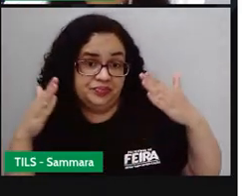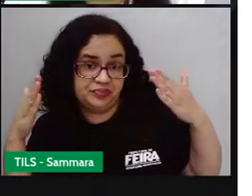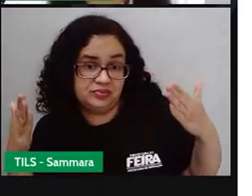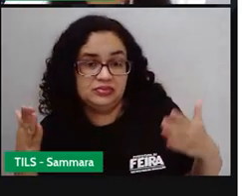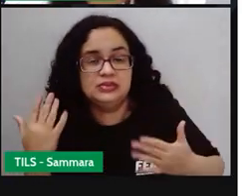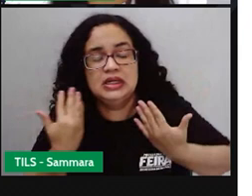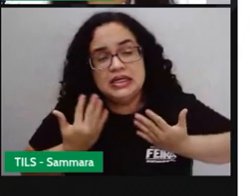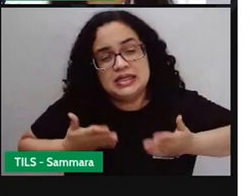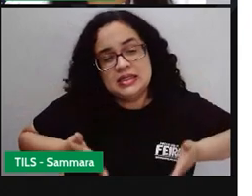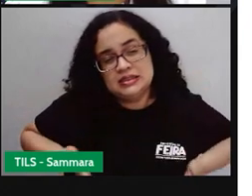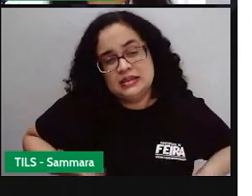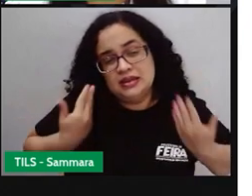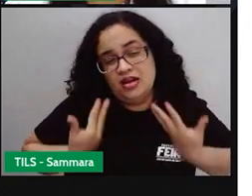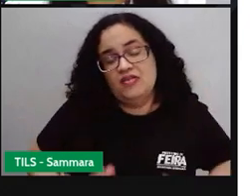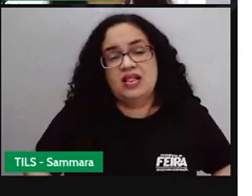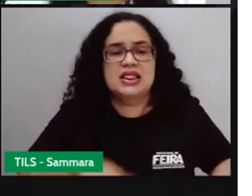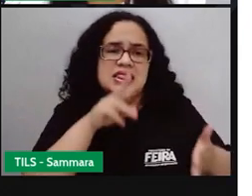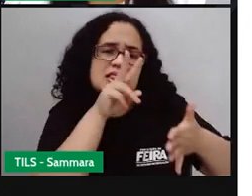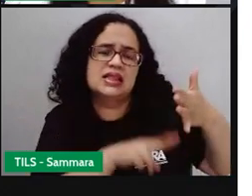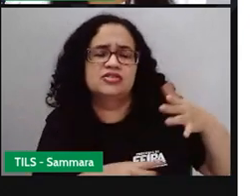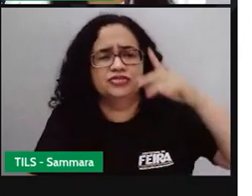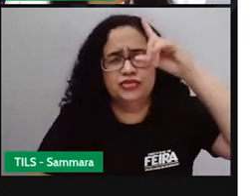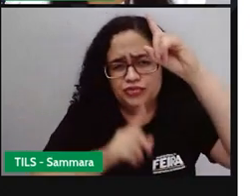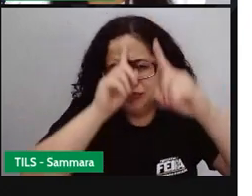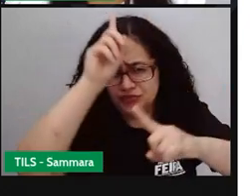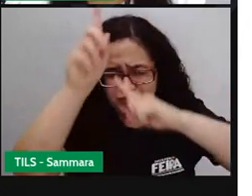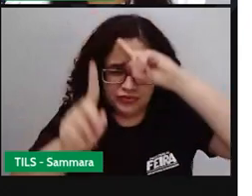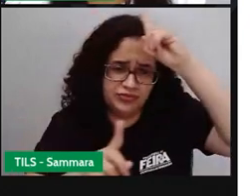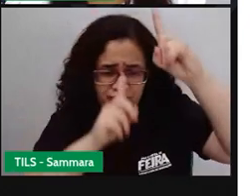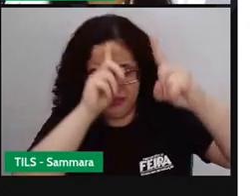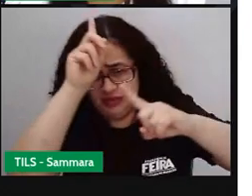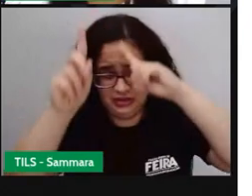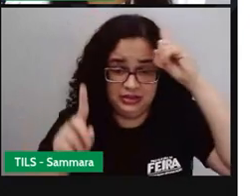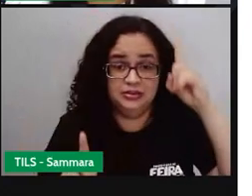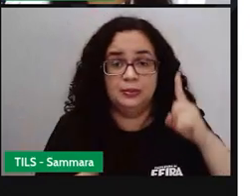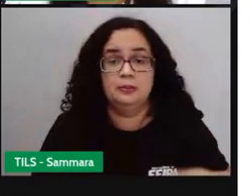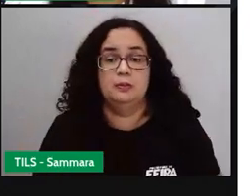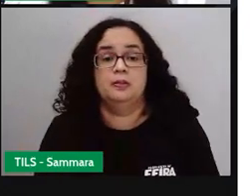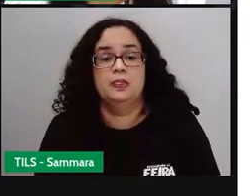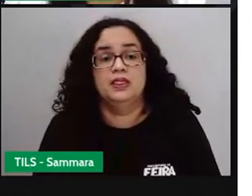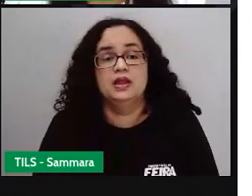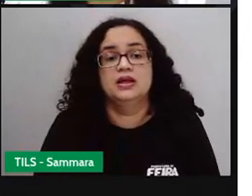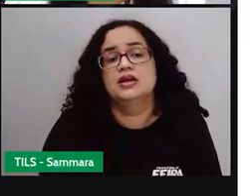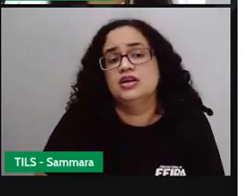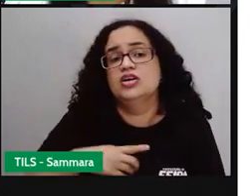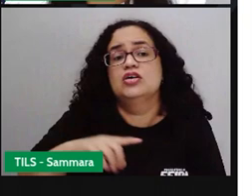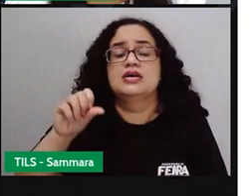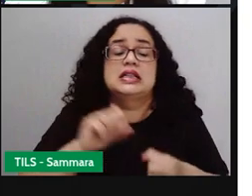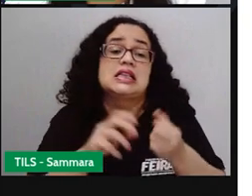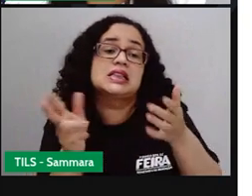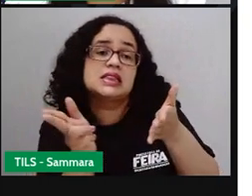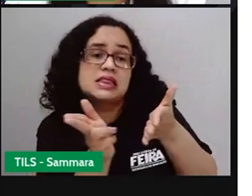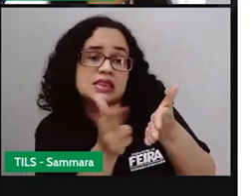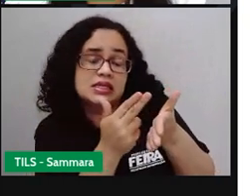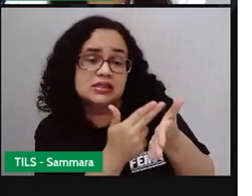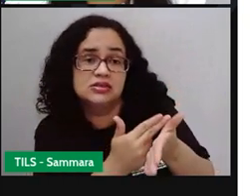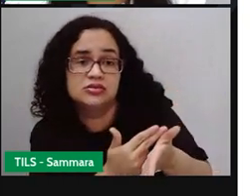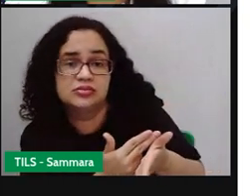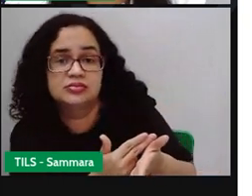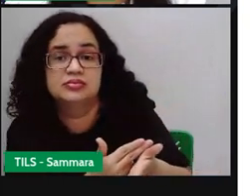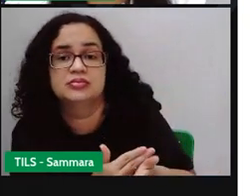eu cansava de ler e ficava inventando outras coisas para fazer. Eu ficava desenhando,